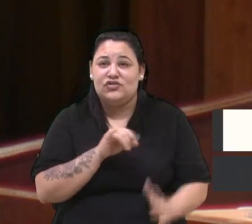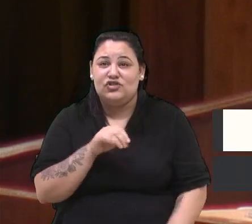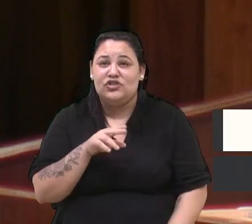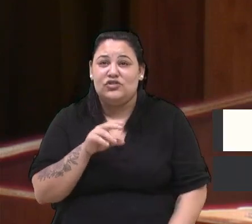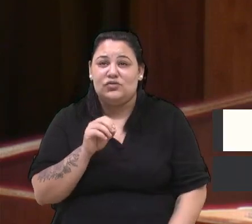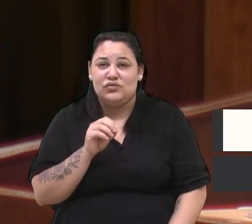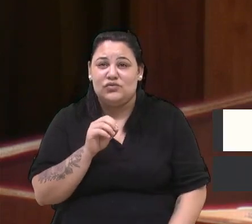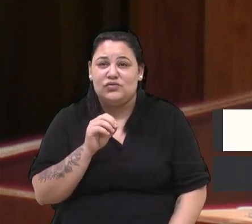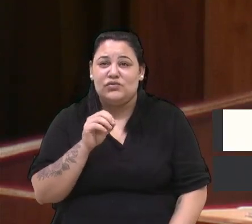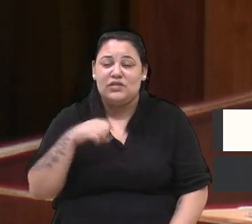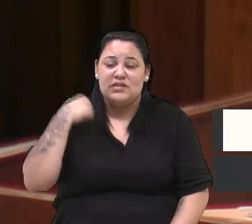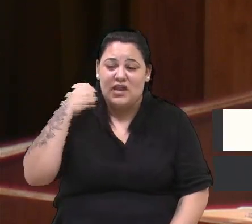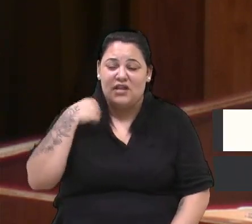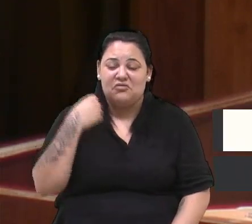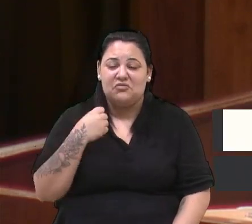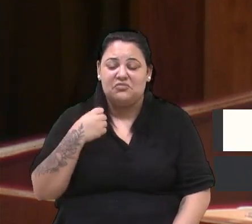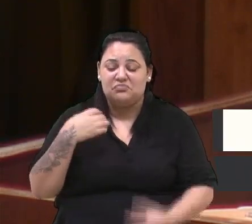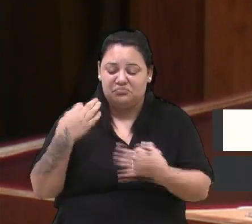senador.